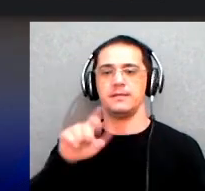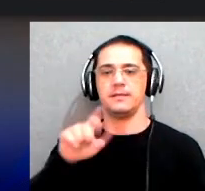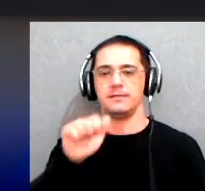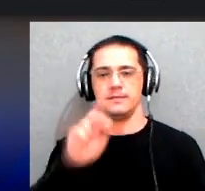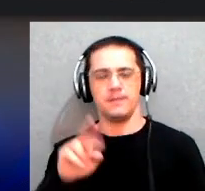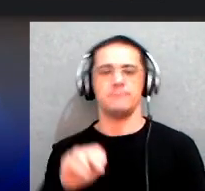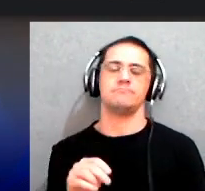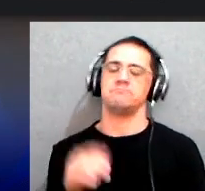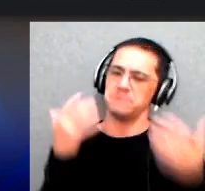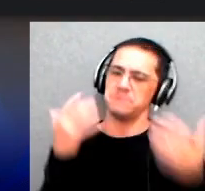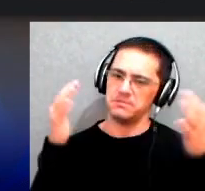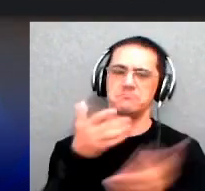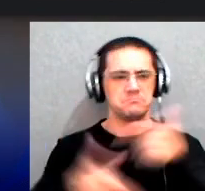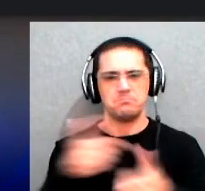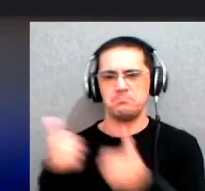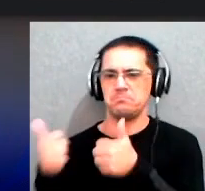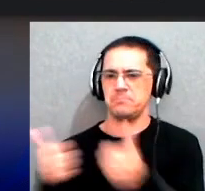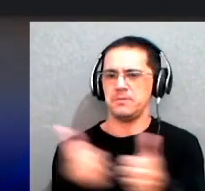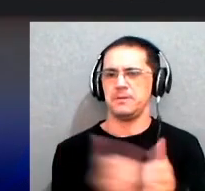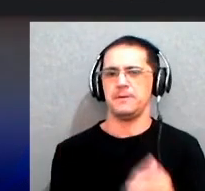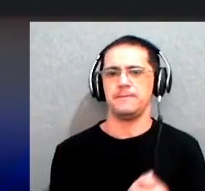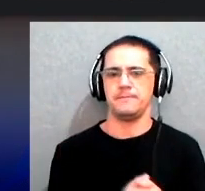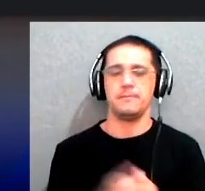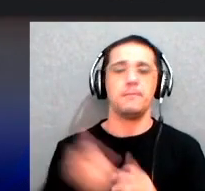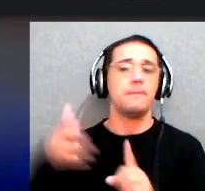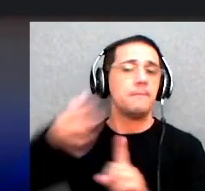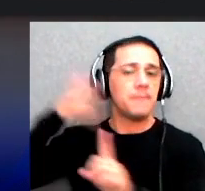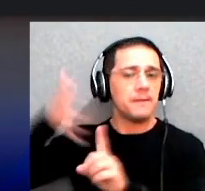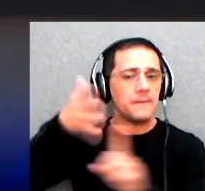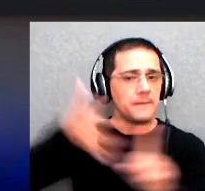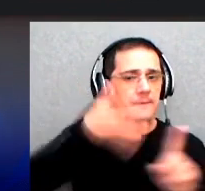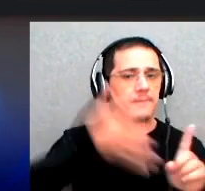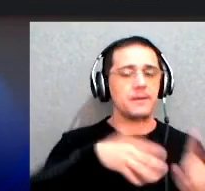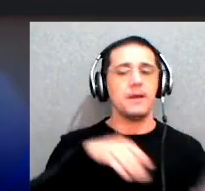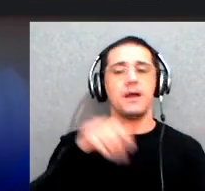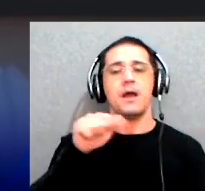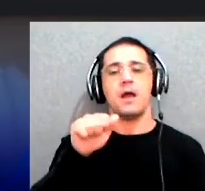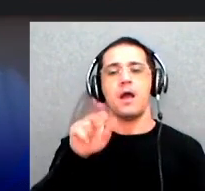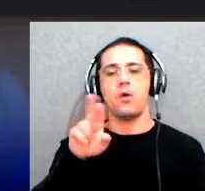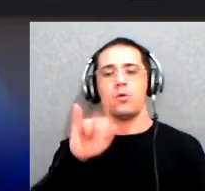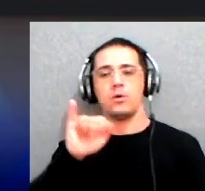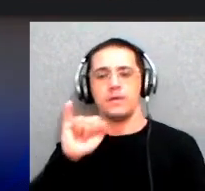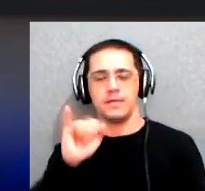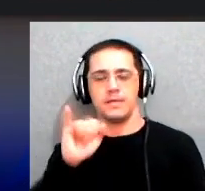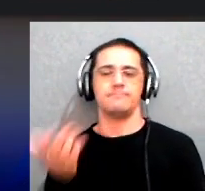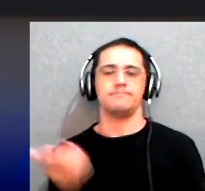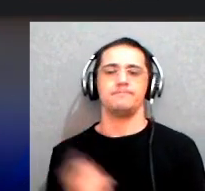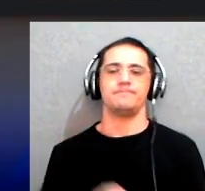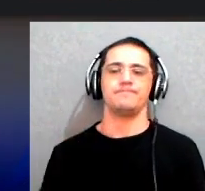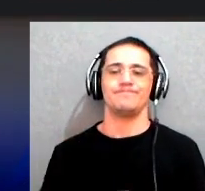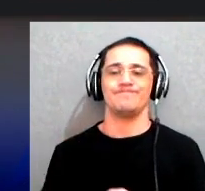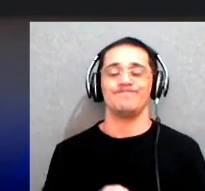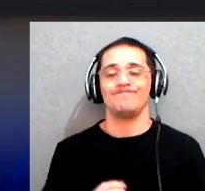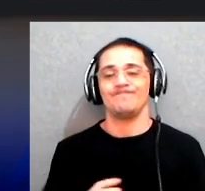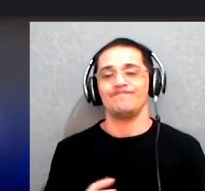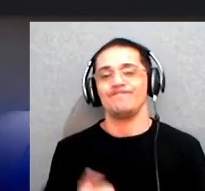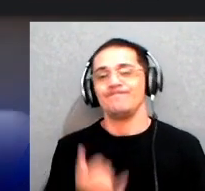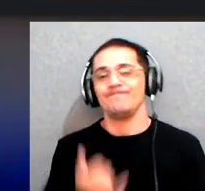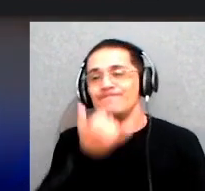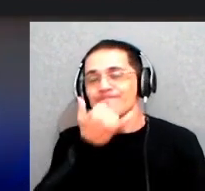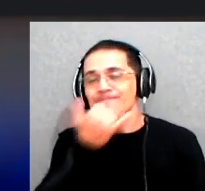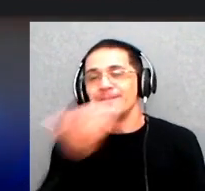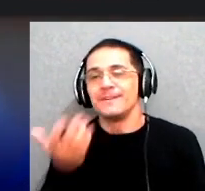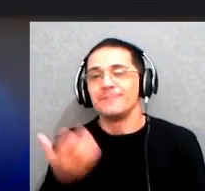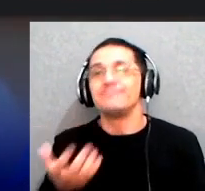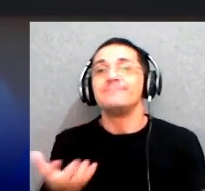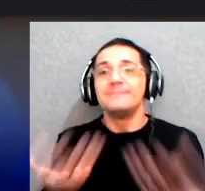dos trabalhos. Os palestrantes, doutor Auri Lopes Júnior, infelizmente não tive a honra de ser seu aluno, mas nos